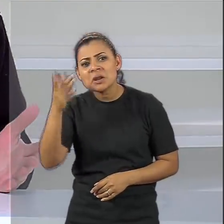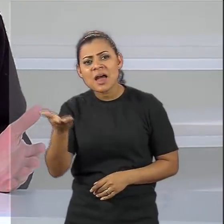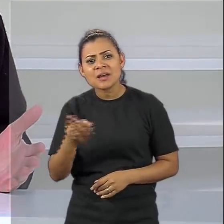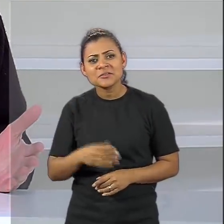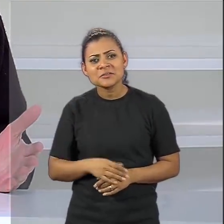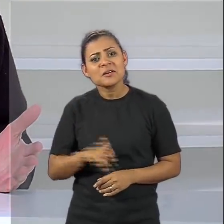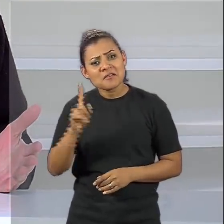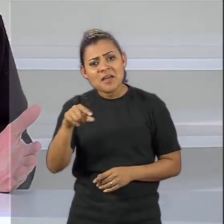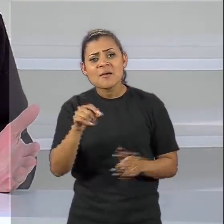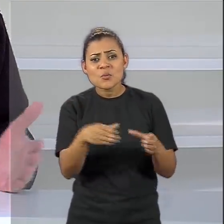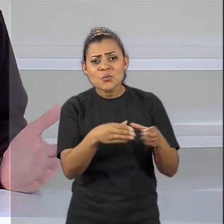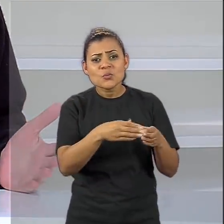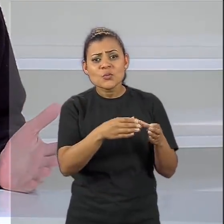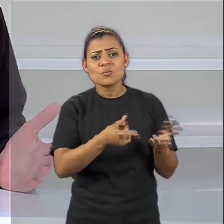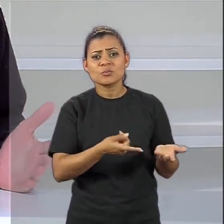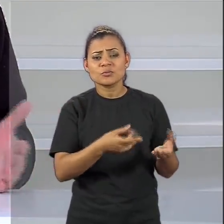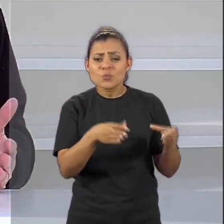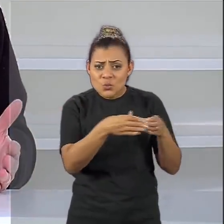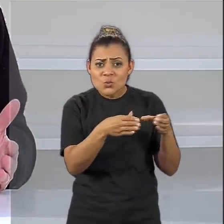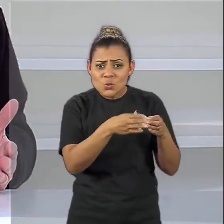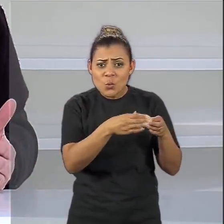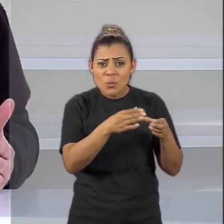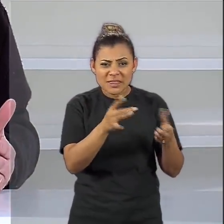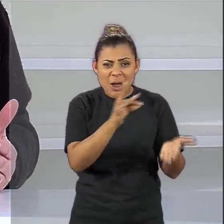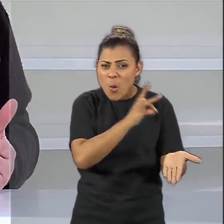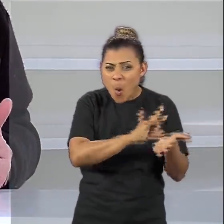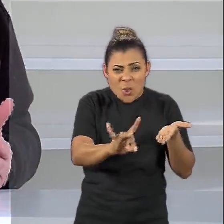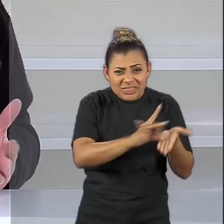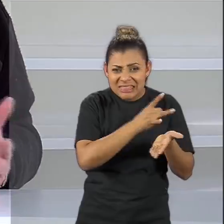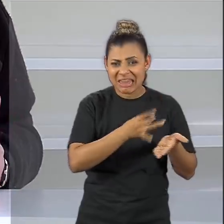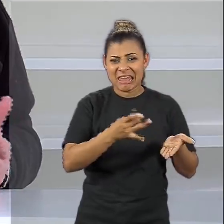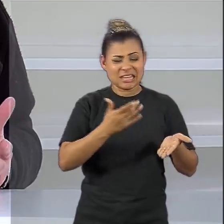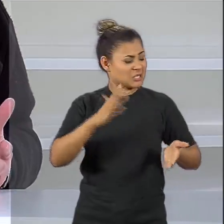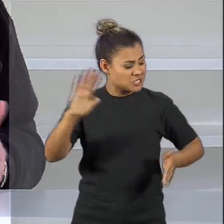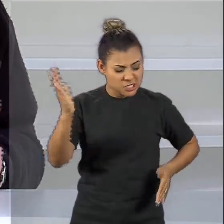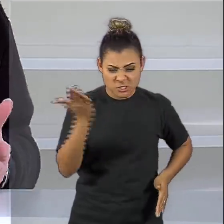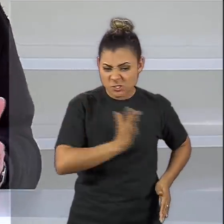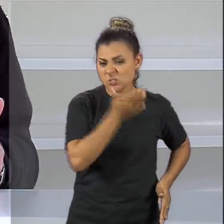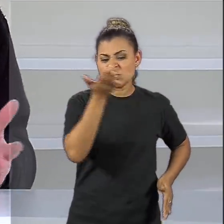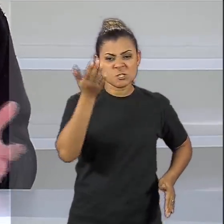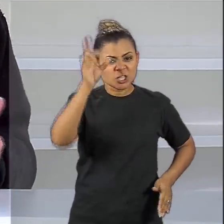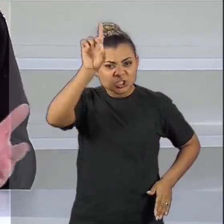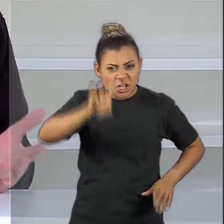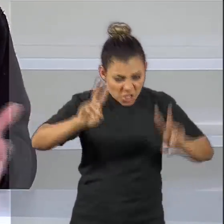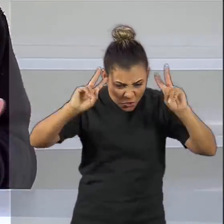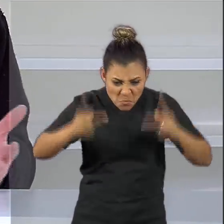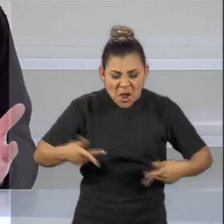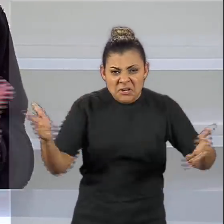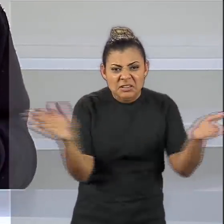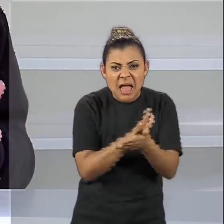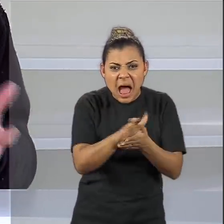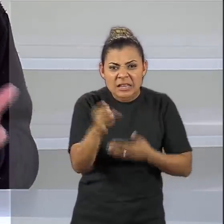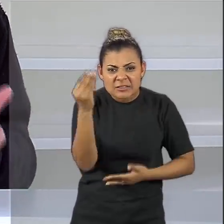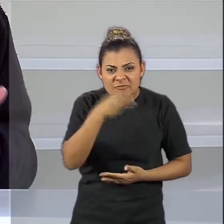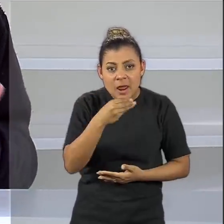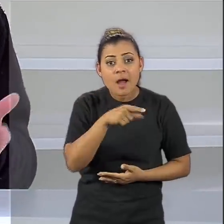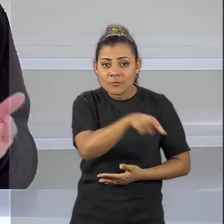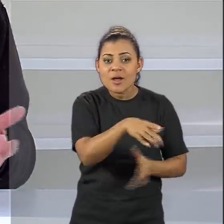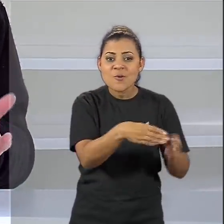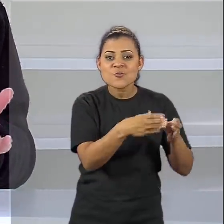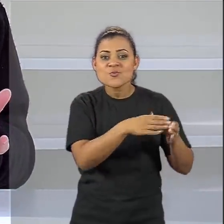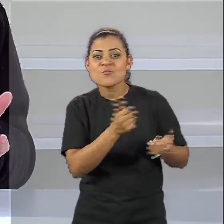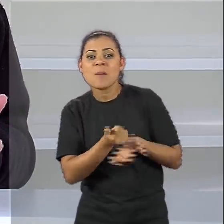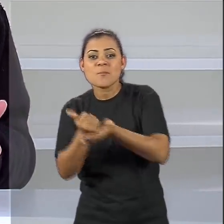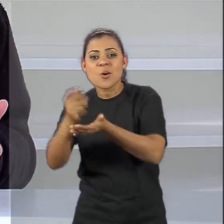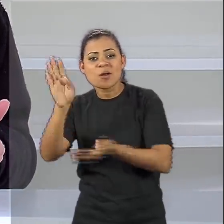nesse eleitorado. Nesse eleitorado que não acha que os direitos humanos sejam realmente uma... Ele é o candidato